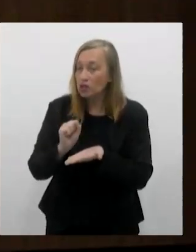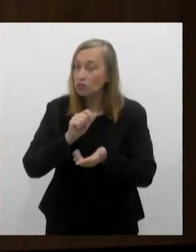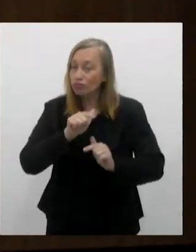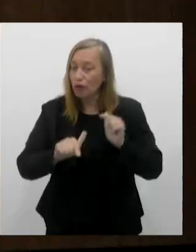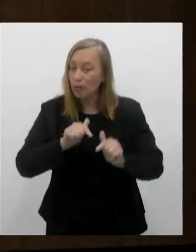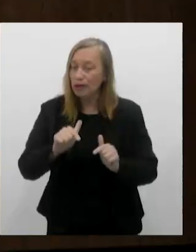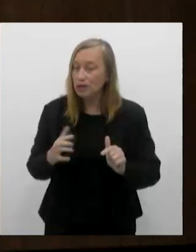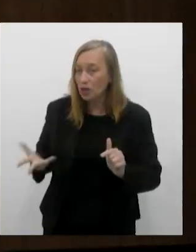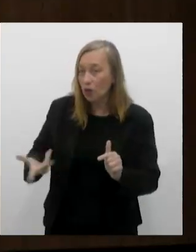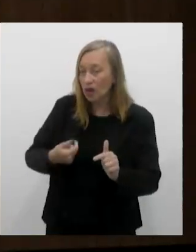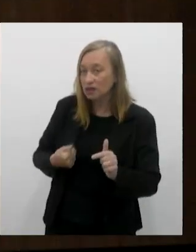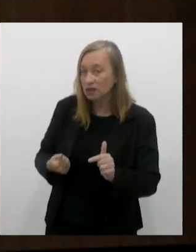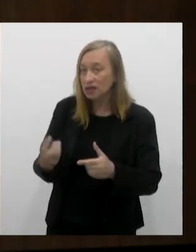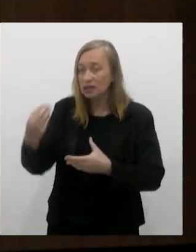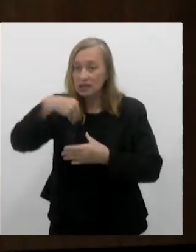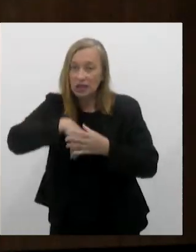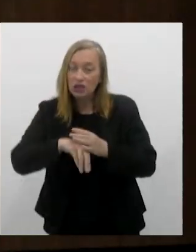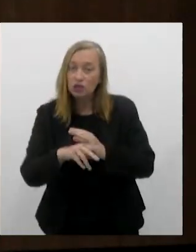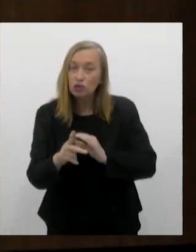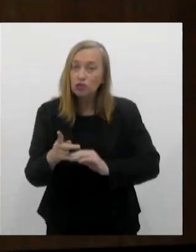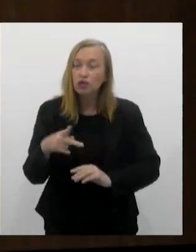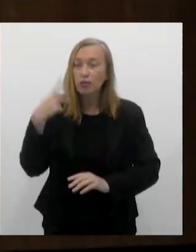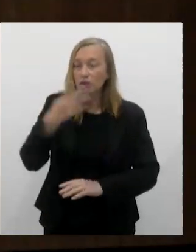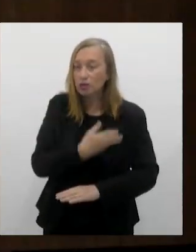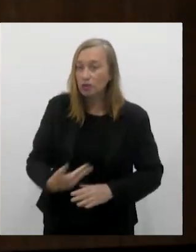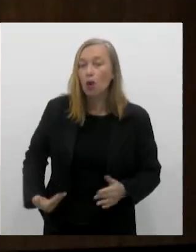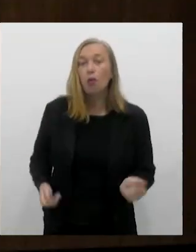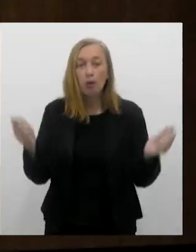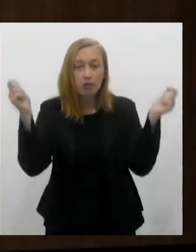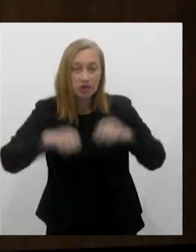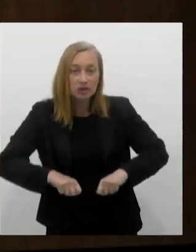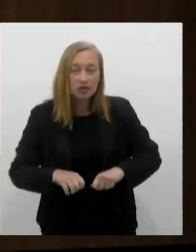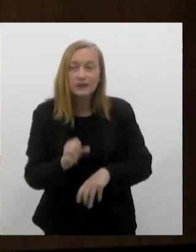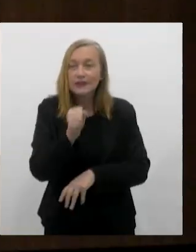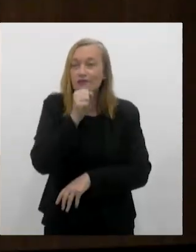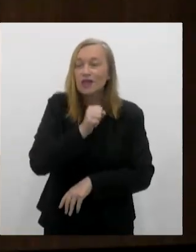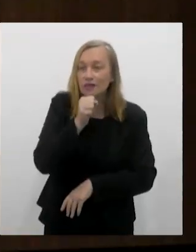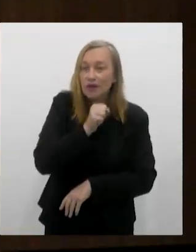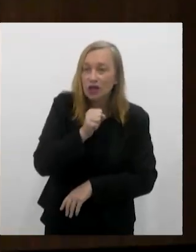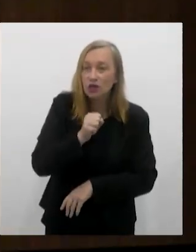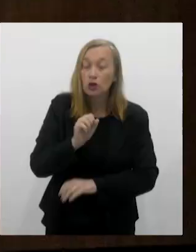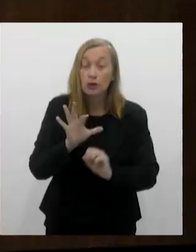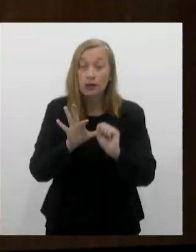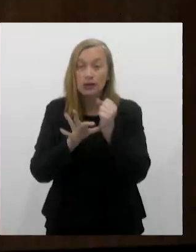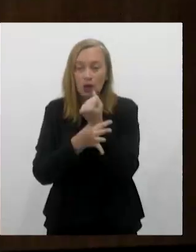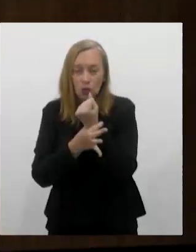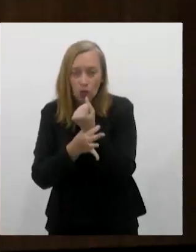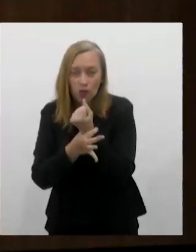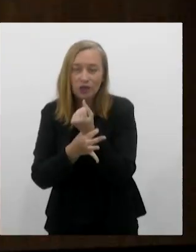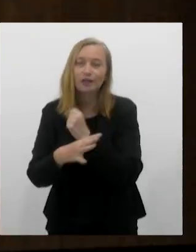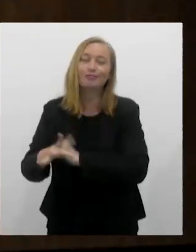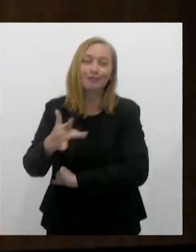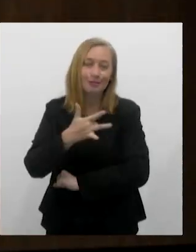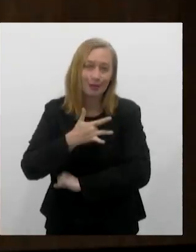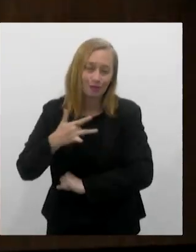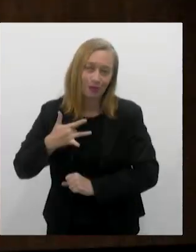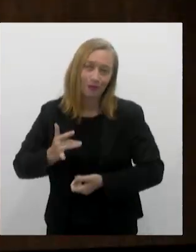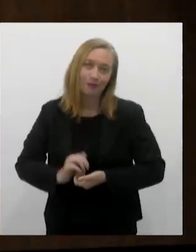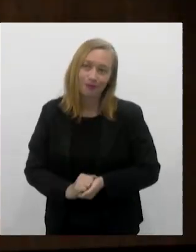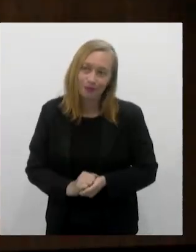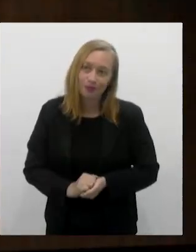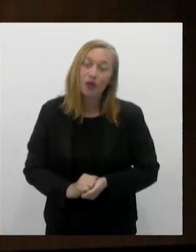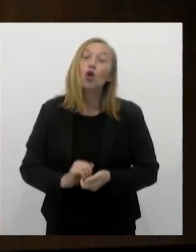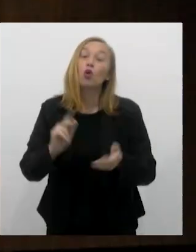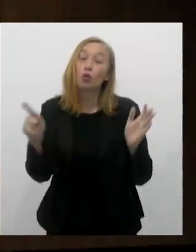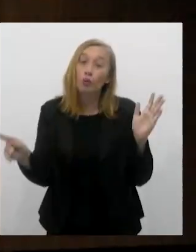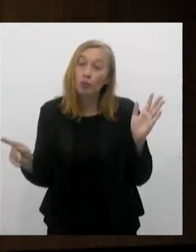qualidade dentro dessa política pública é uma possibilidade de envelhecimento com mais dignidade. O